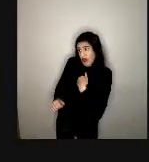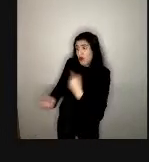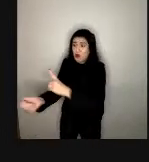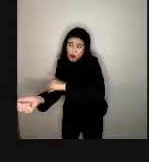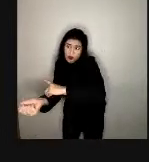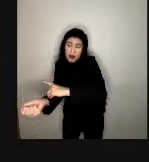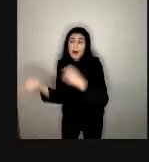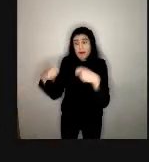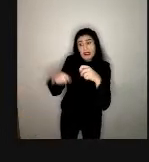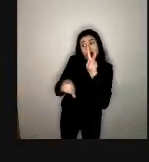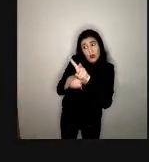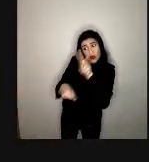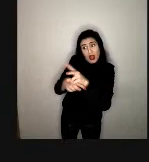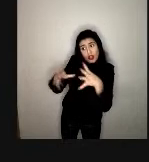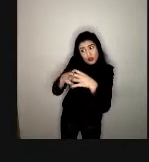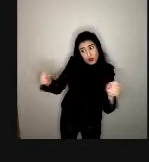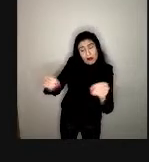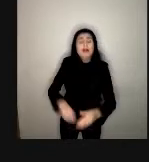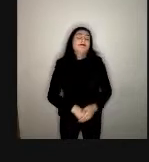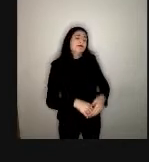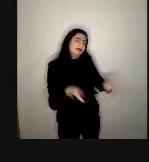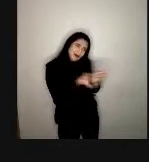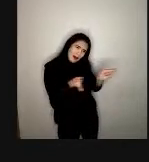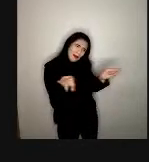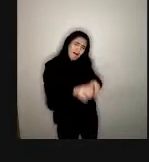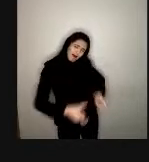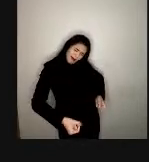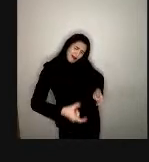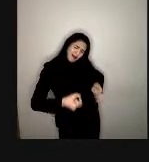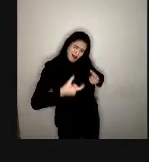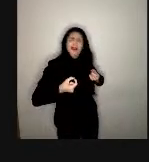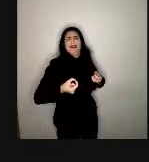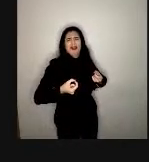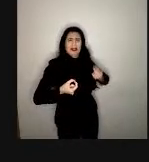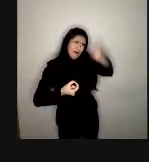saber lidar com a questão da autoestima.